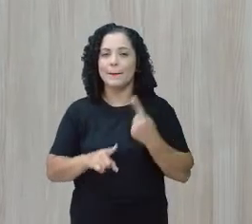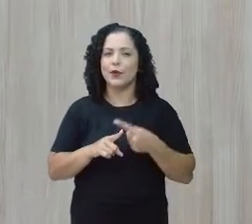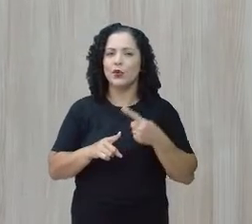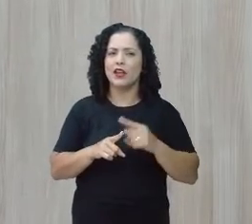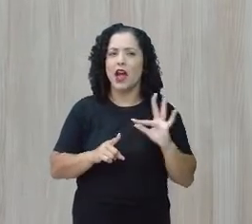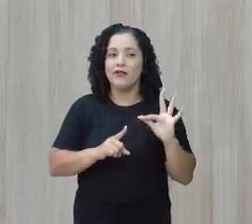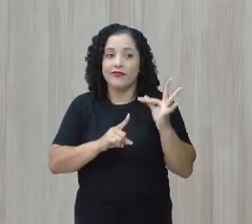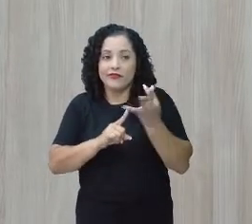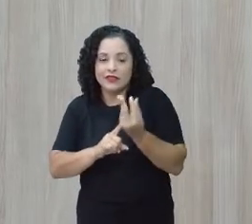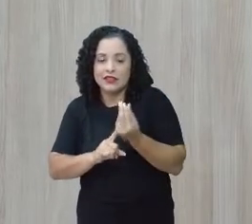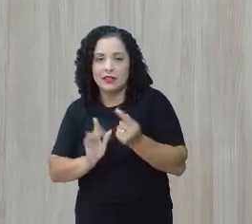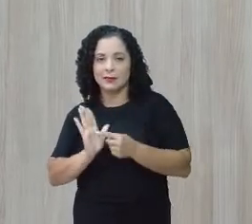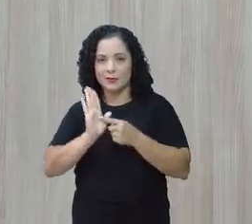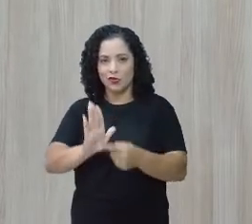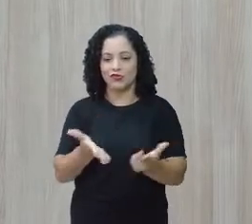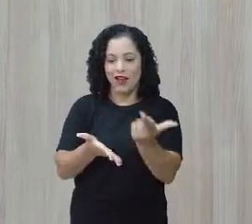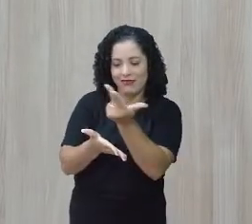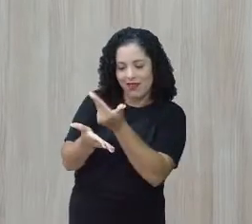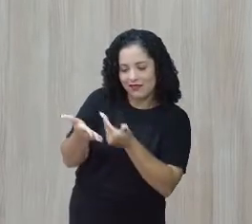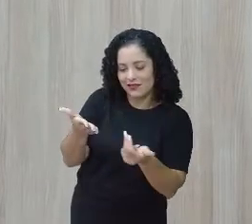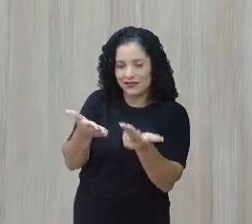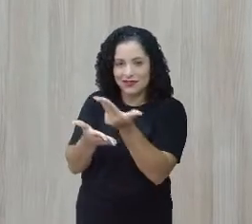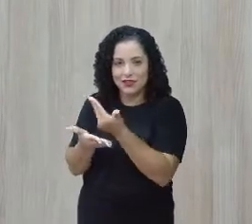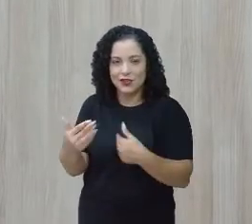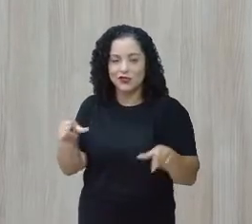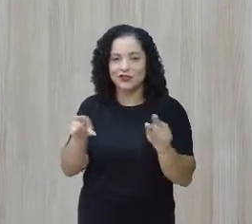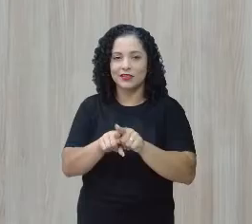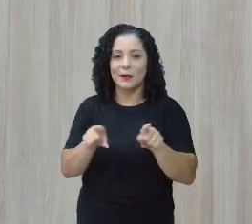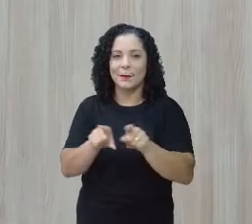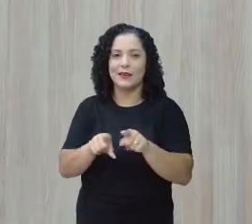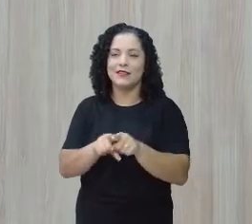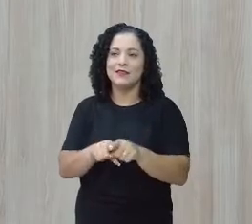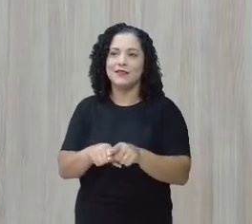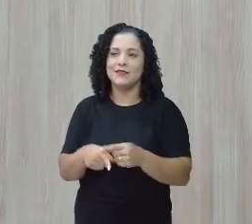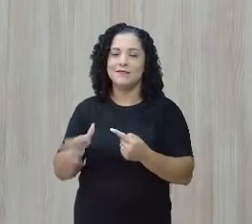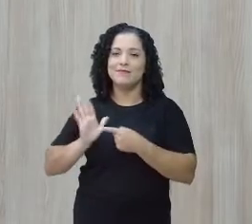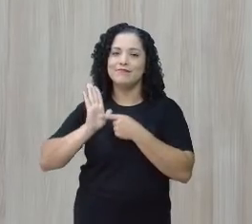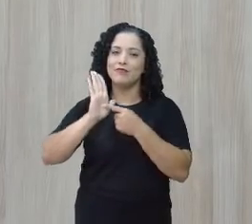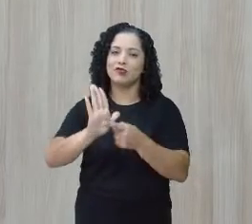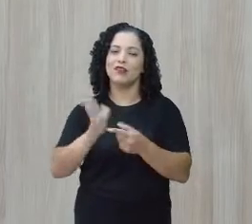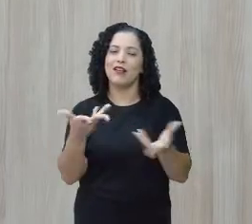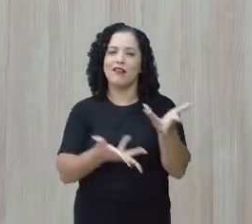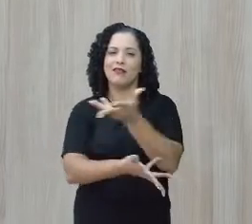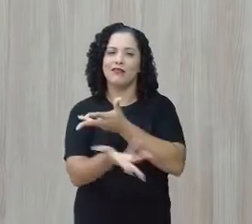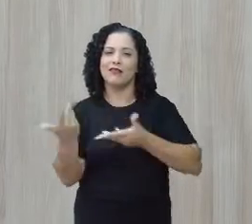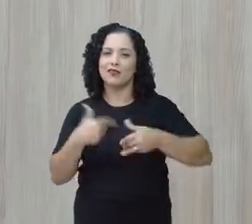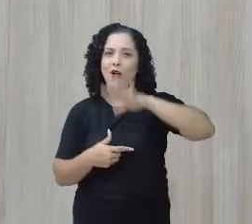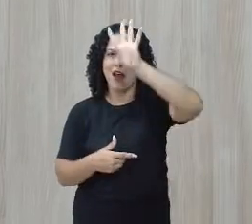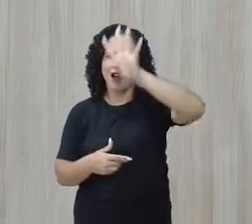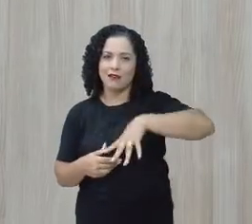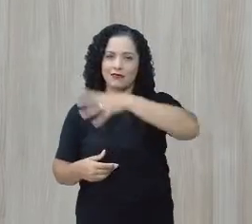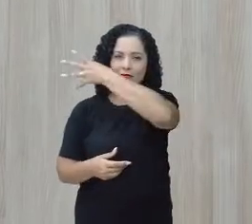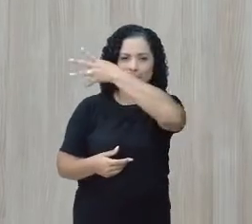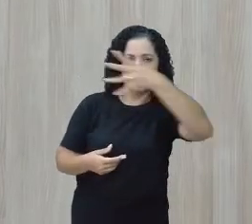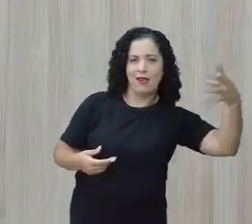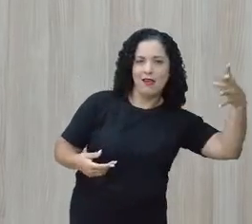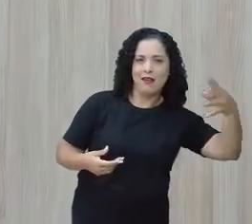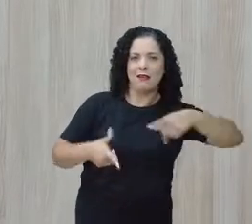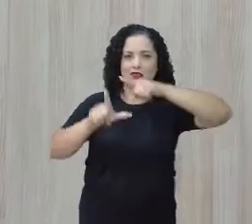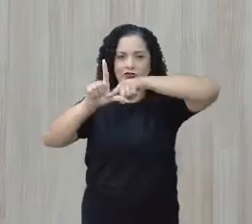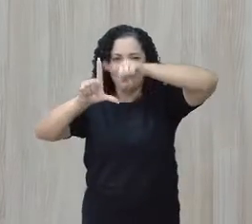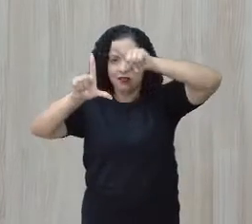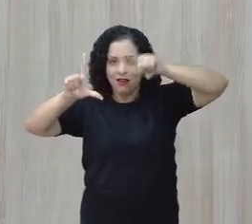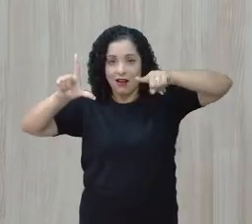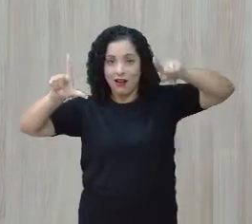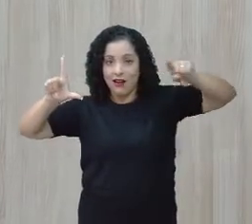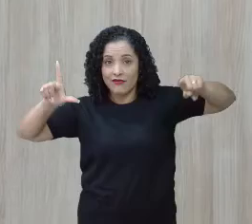representa mais através de desenhos, a gente representa também em relação a gráficos, com a construção de gráficos, que não